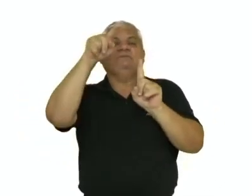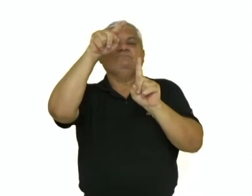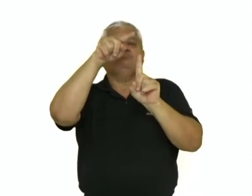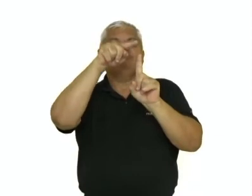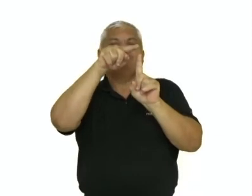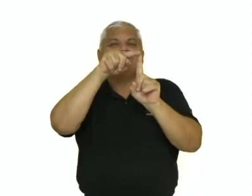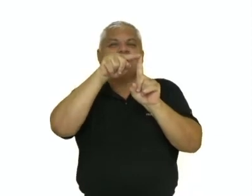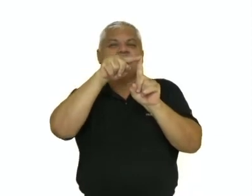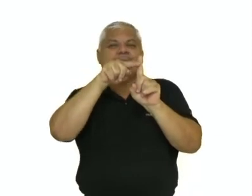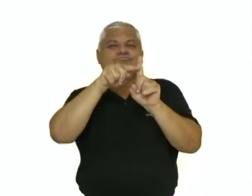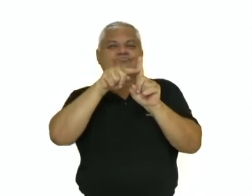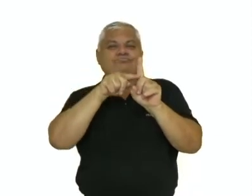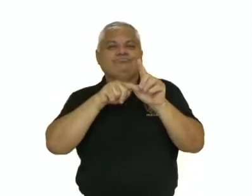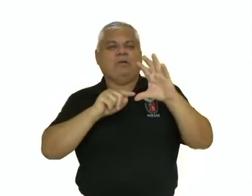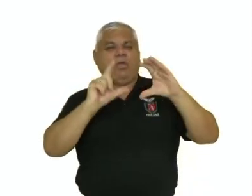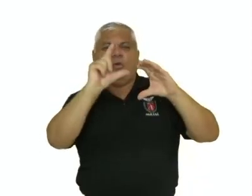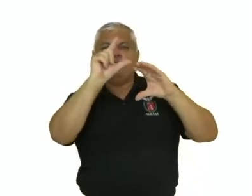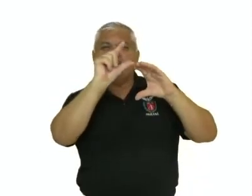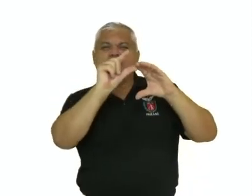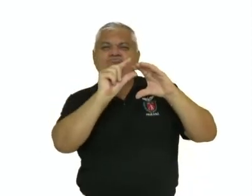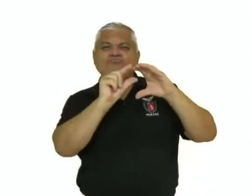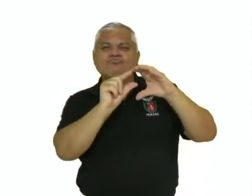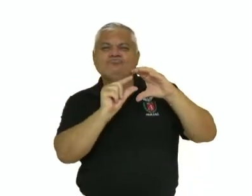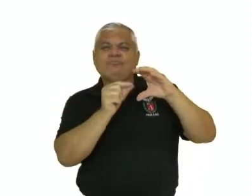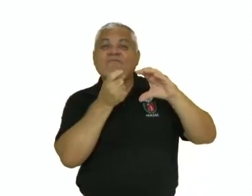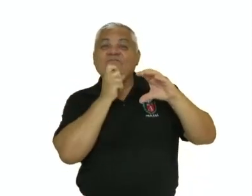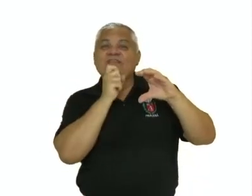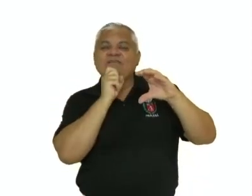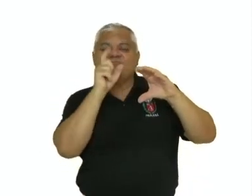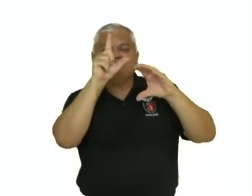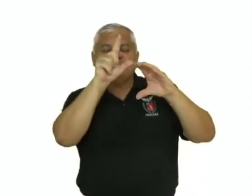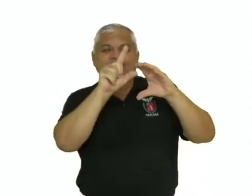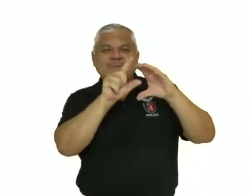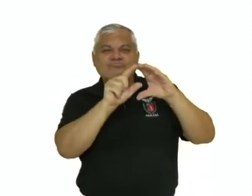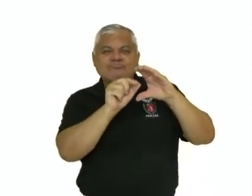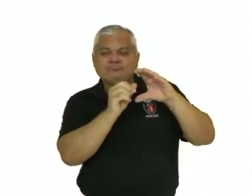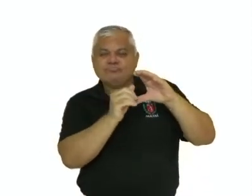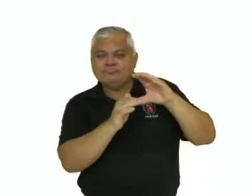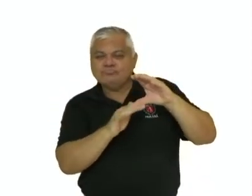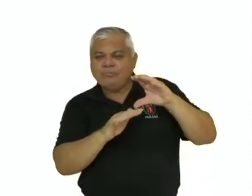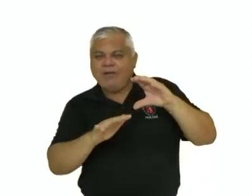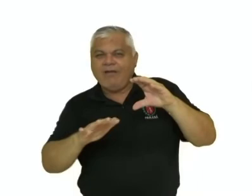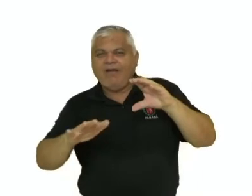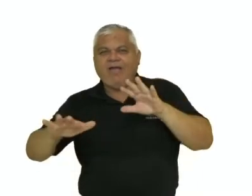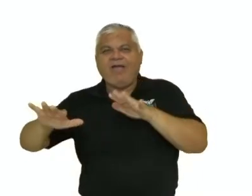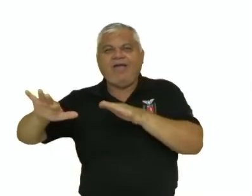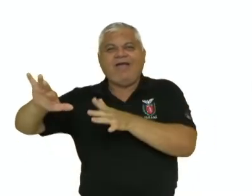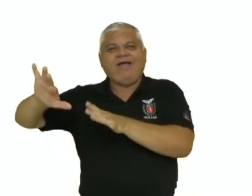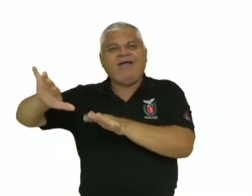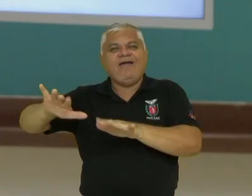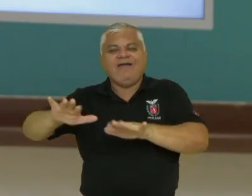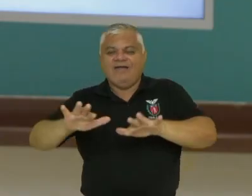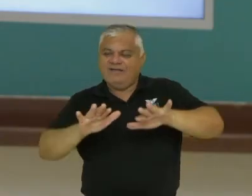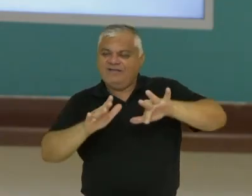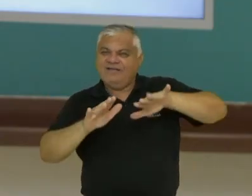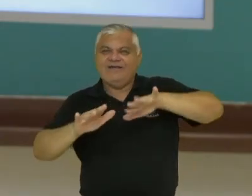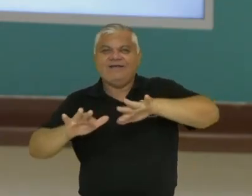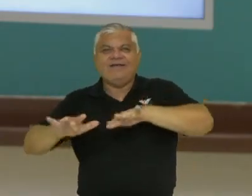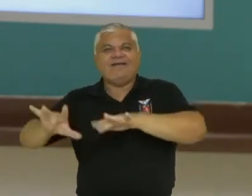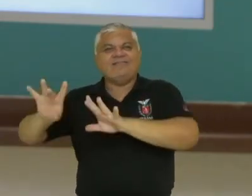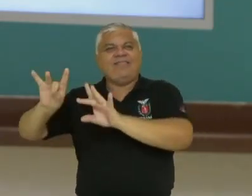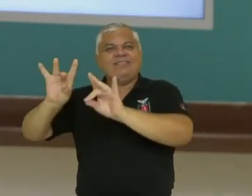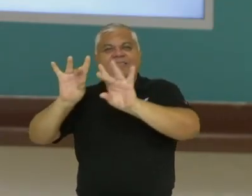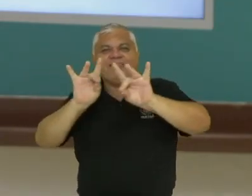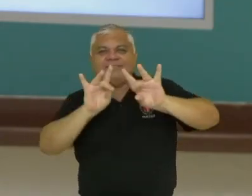nosso planeta baixou, ou seja, a um ponto que permitiu o acúmulo da água no estado líquido.